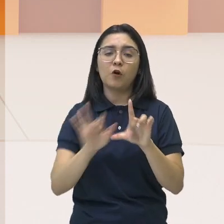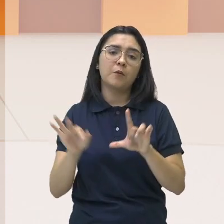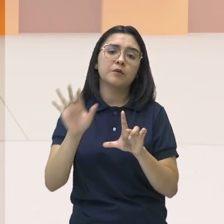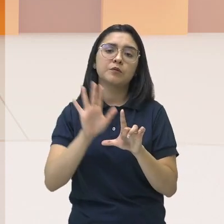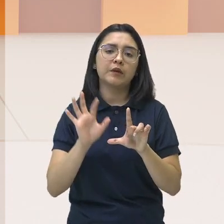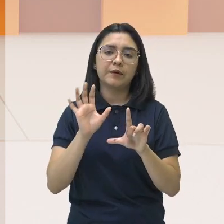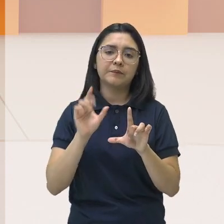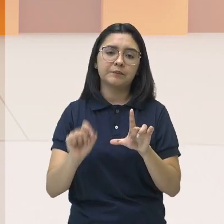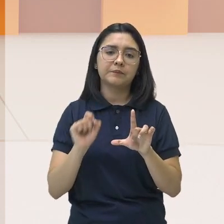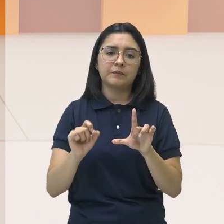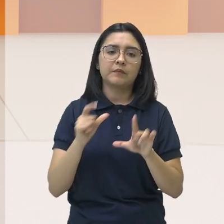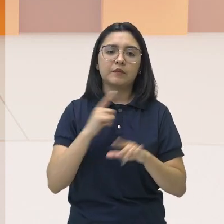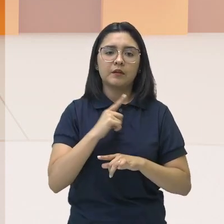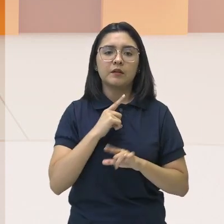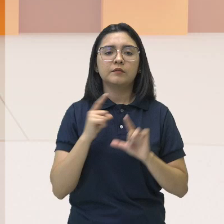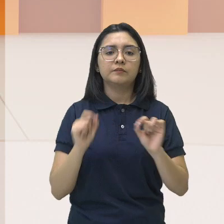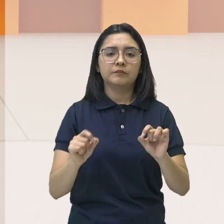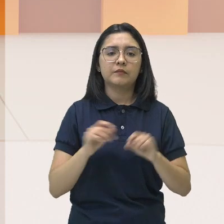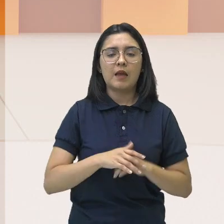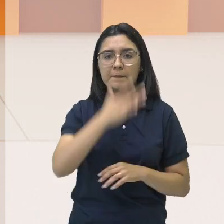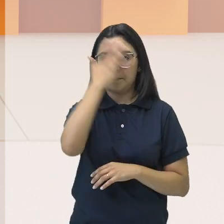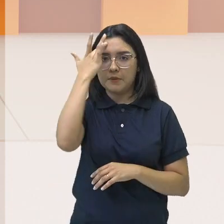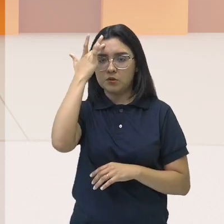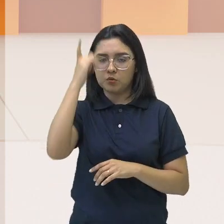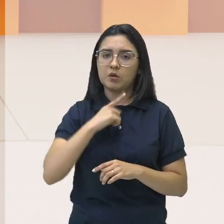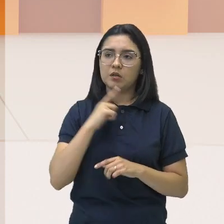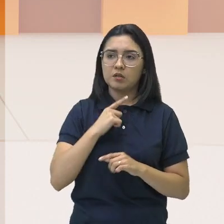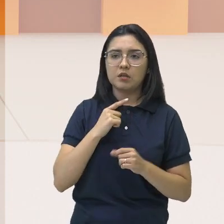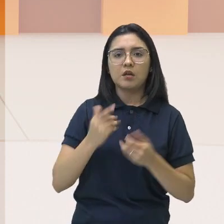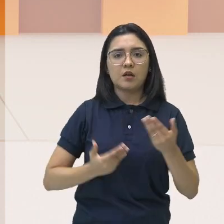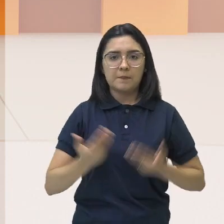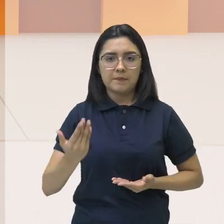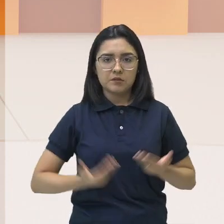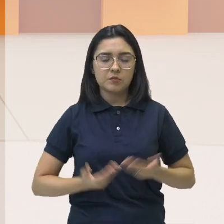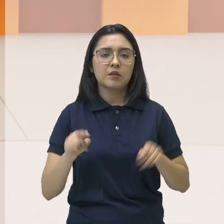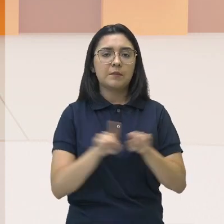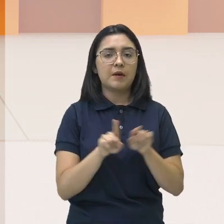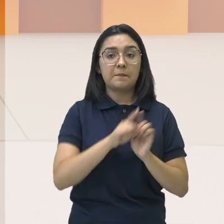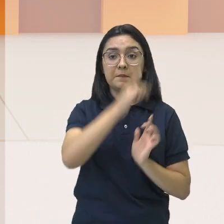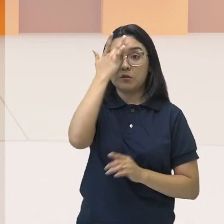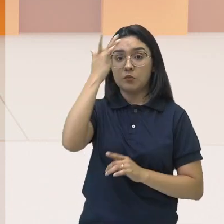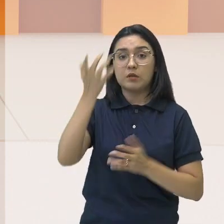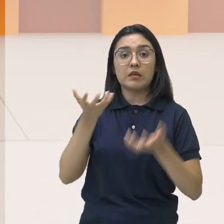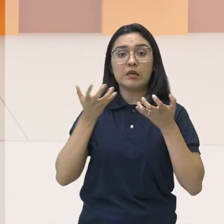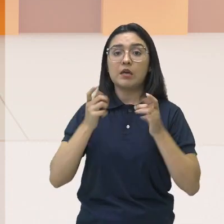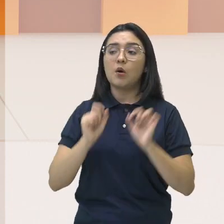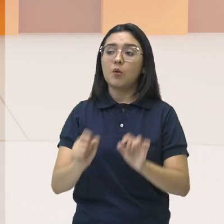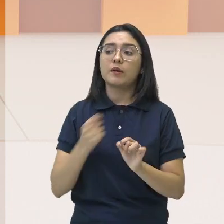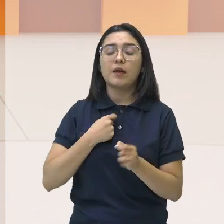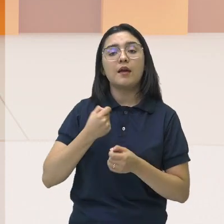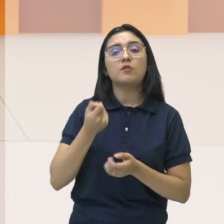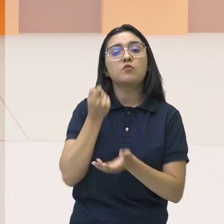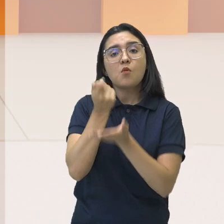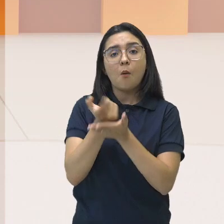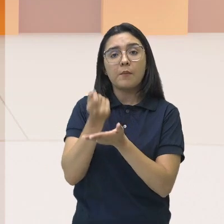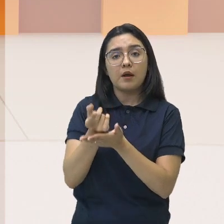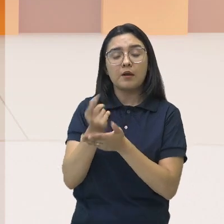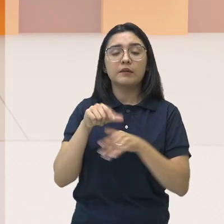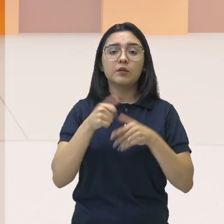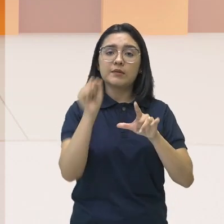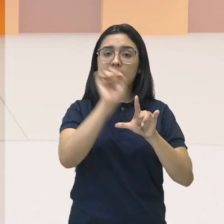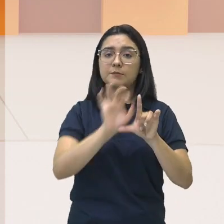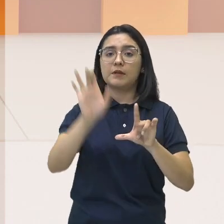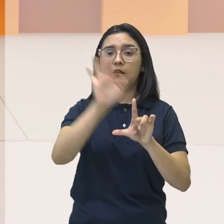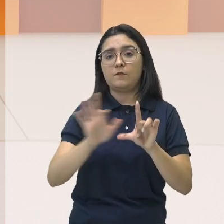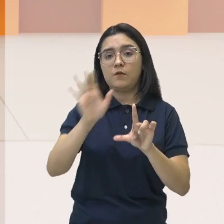ali, que vão intermediar a pessoa que oferece o serviço da pessoa que quer consumir os serviços. E essas